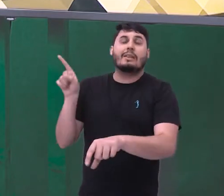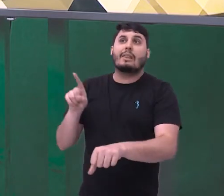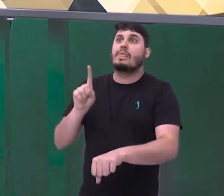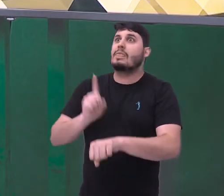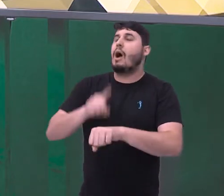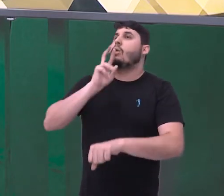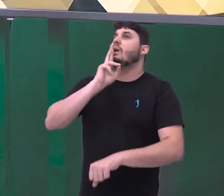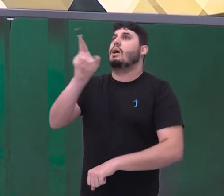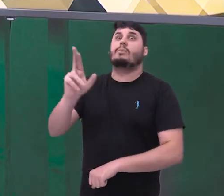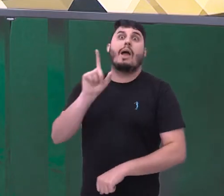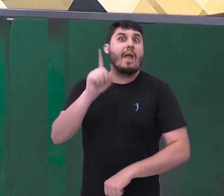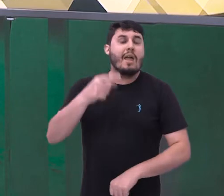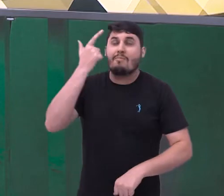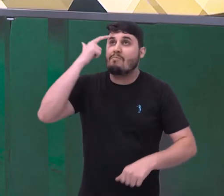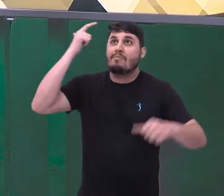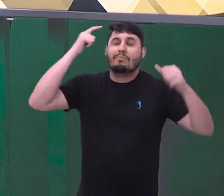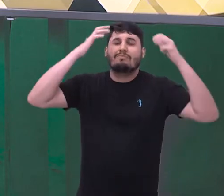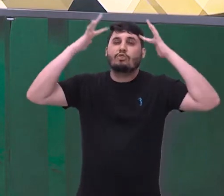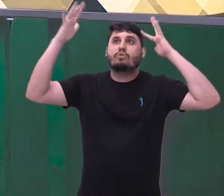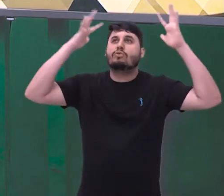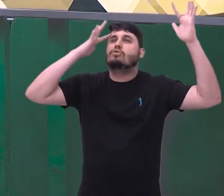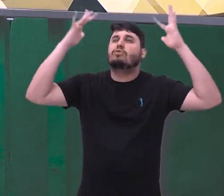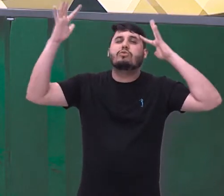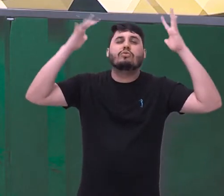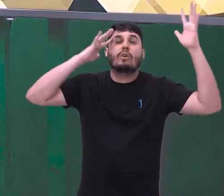responder. A nossa mente é assim, ó.